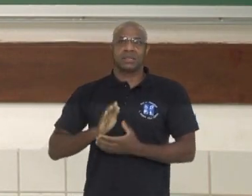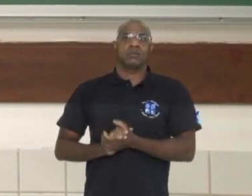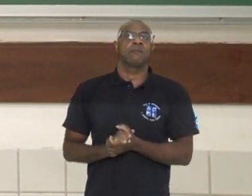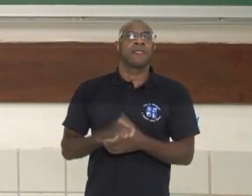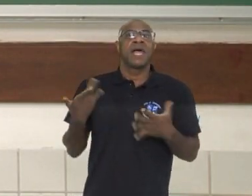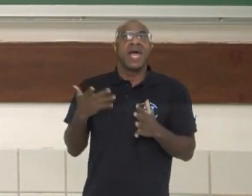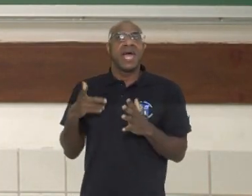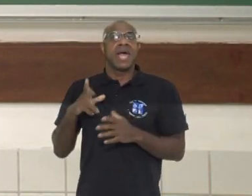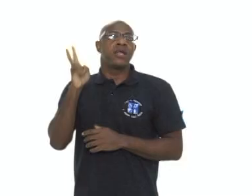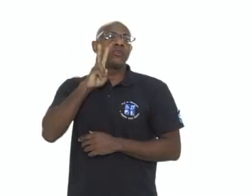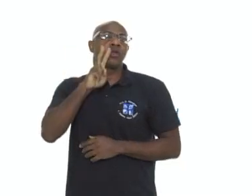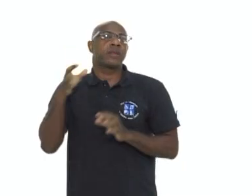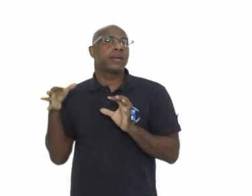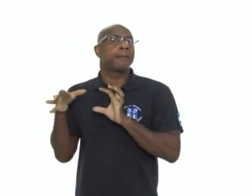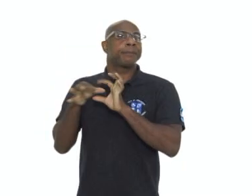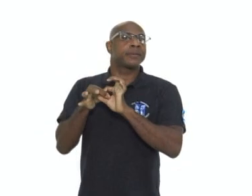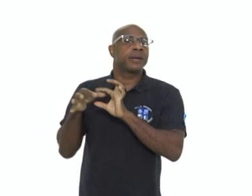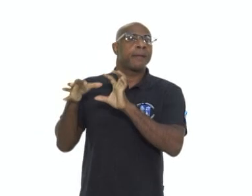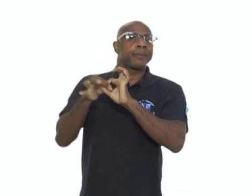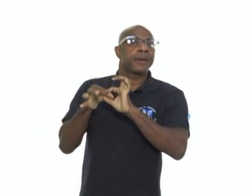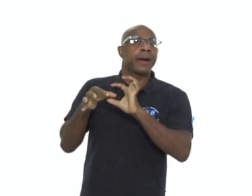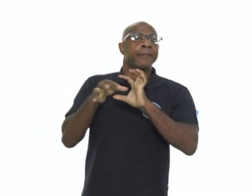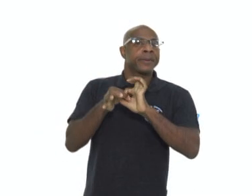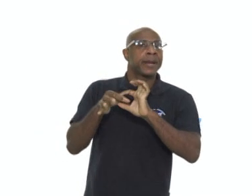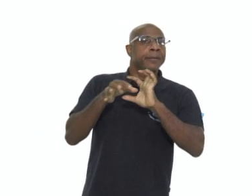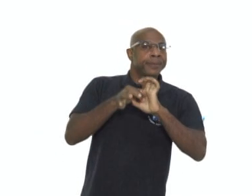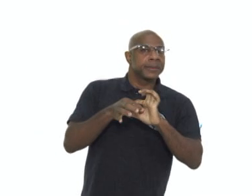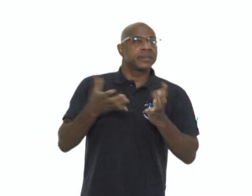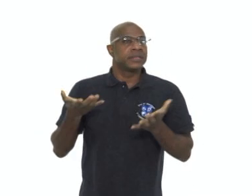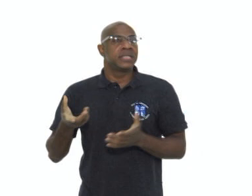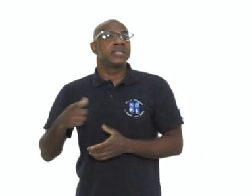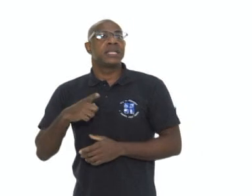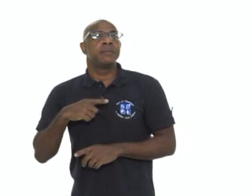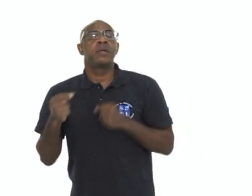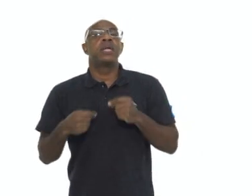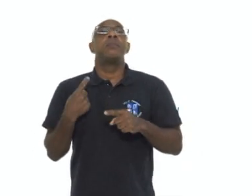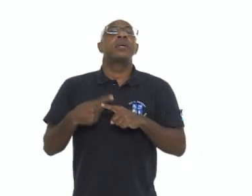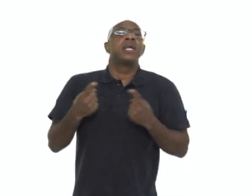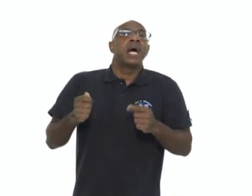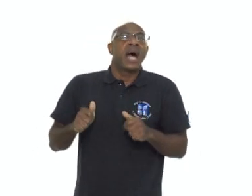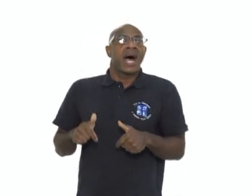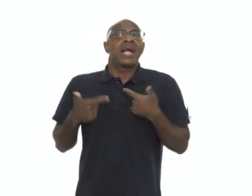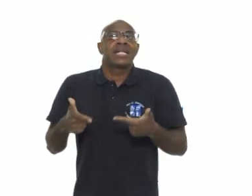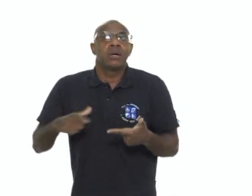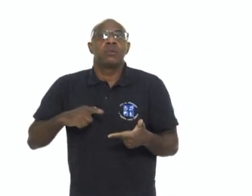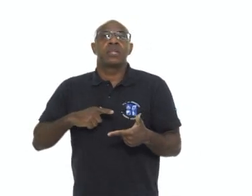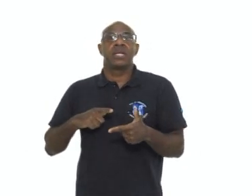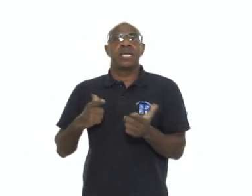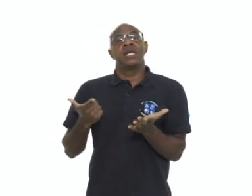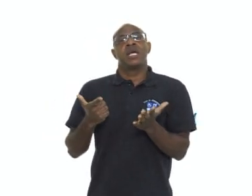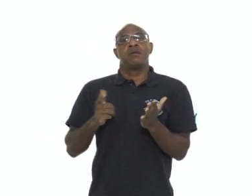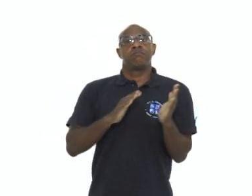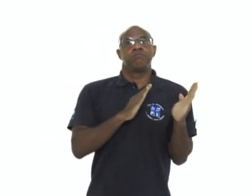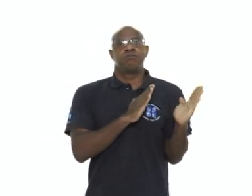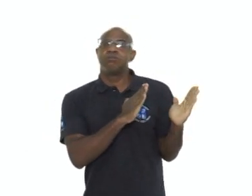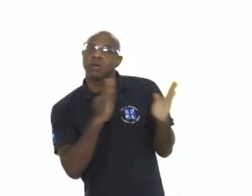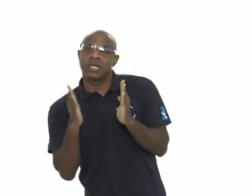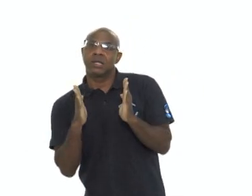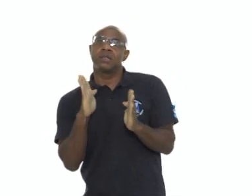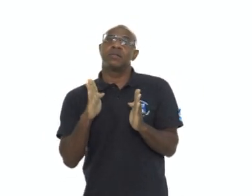E o outro objetivo, identificar os motivos, ações e consequências do movimento chamado Conjuração